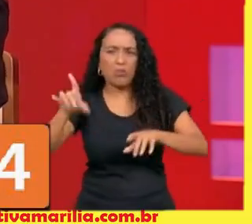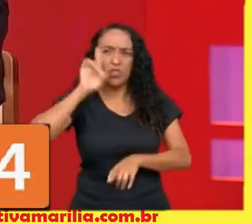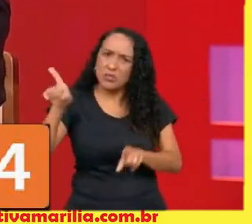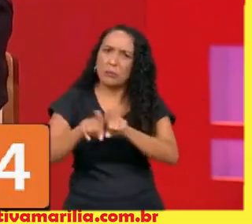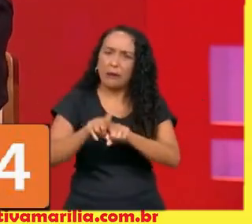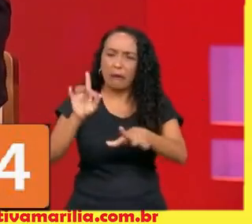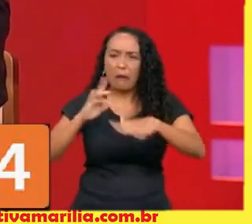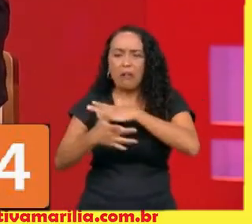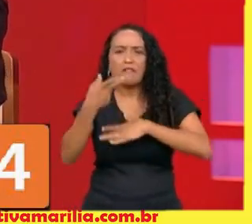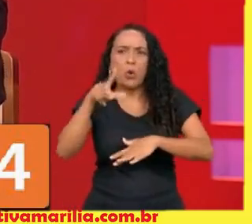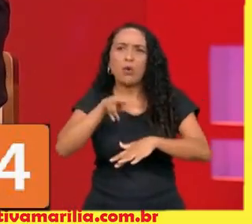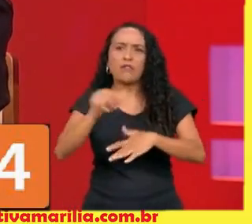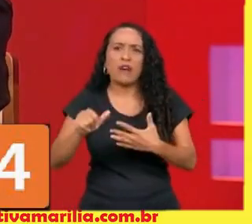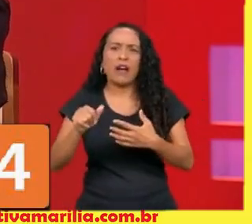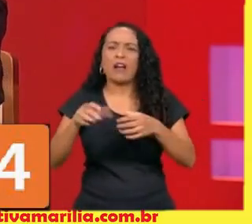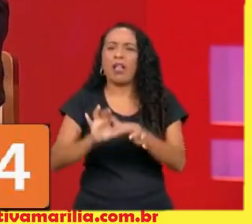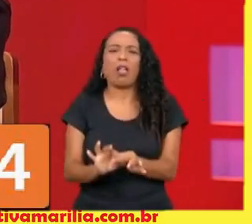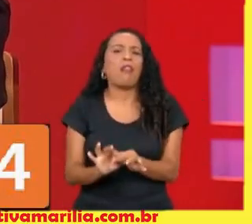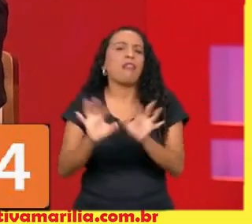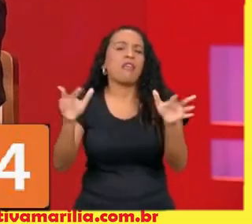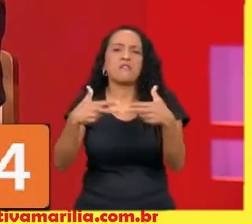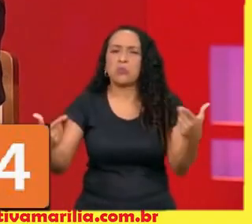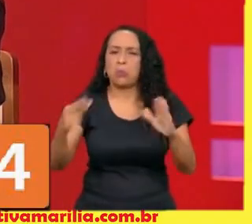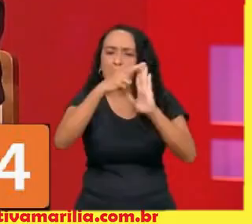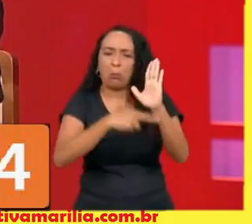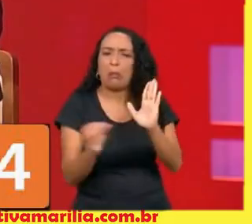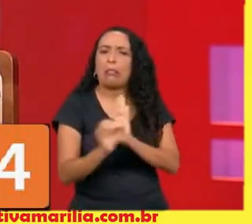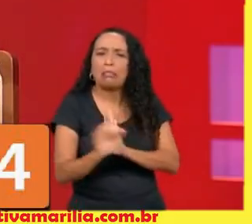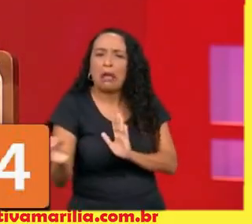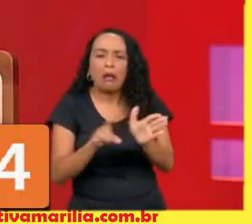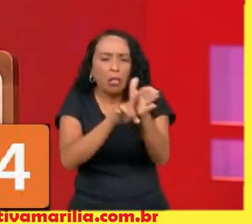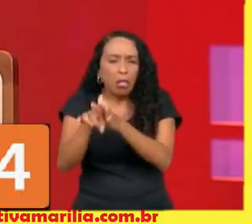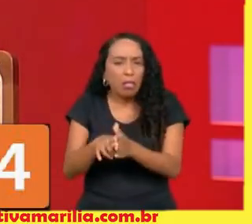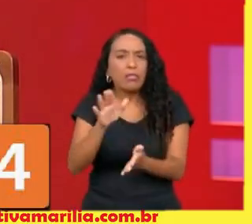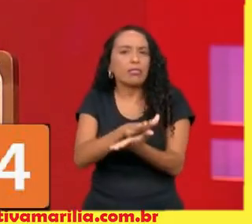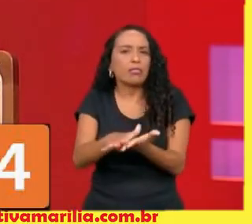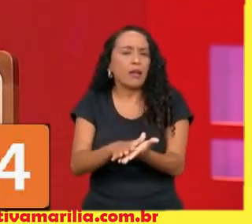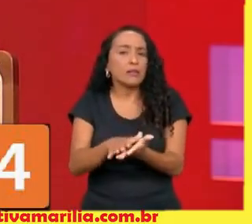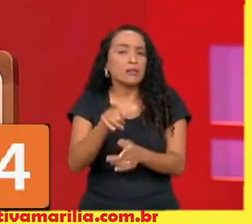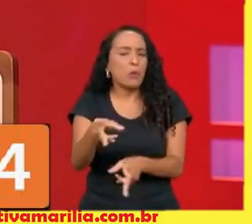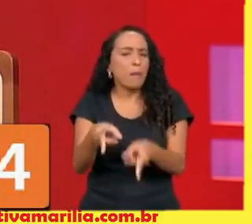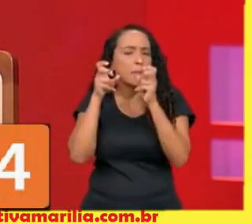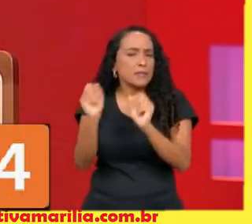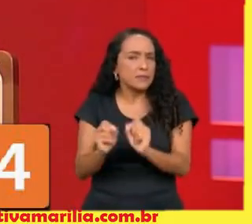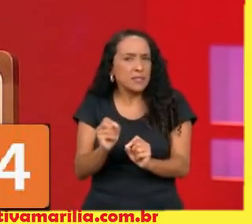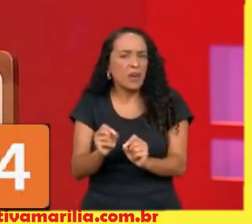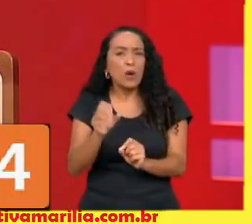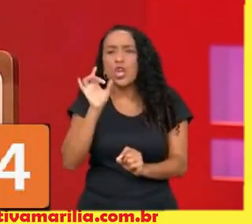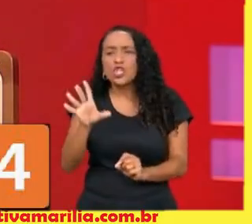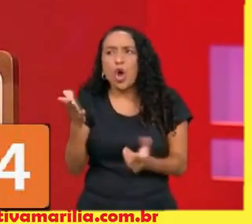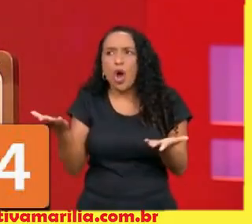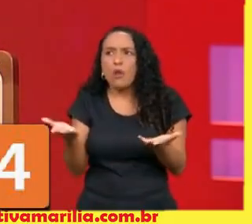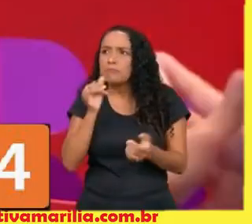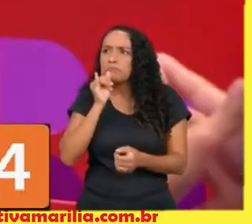que vão deixar a coisa rolar mais solta, com menos regras, com menos checagem de fatos. Na sua percepção, é só um momento,